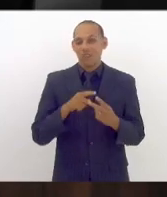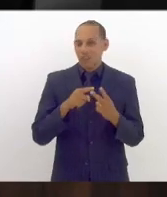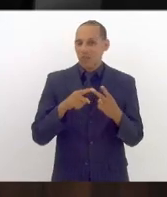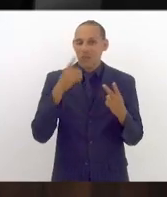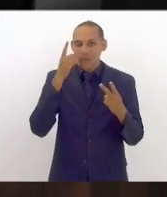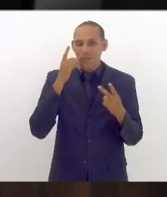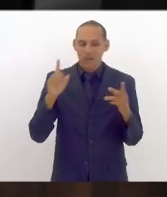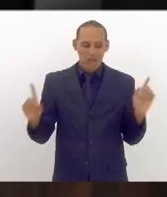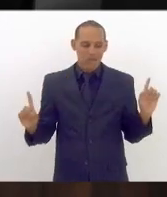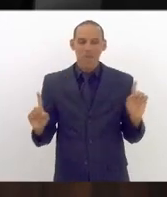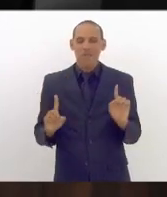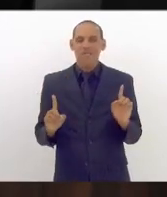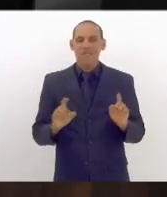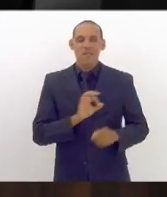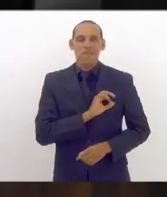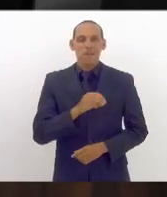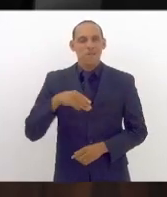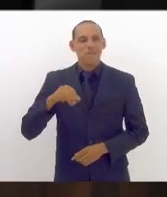aqui né